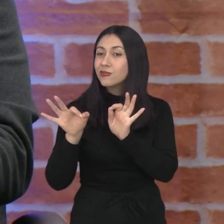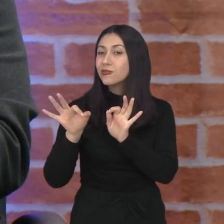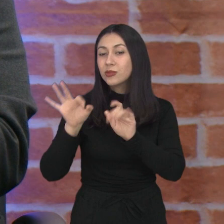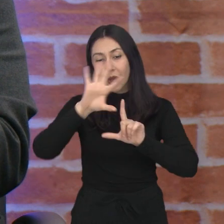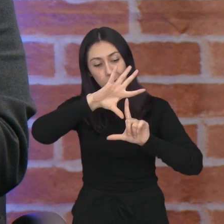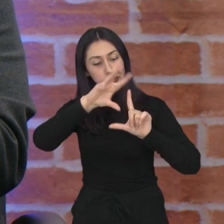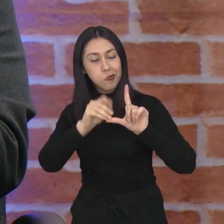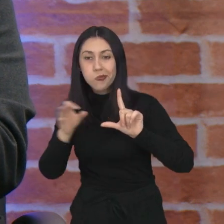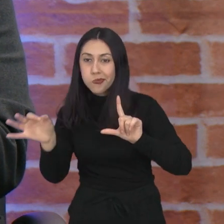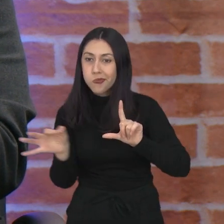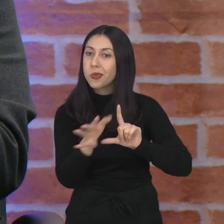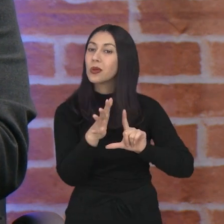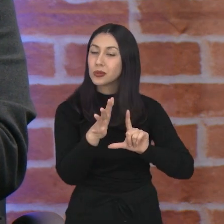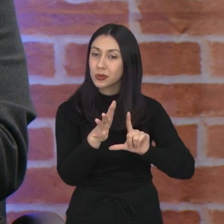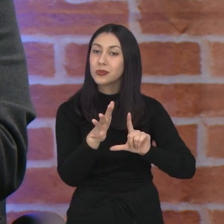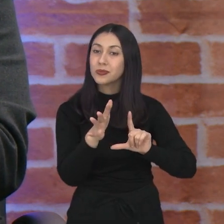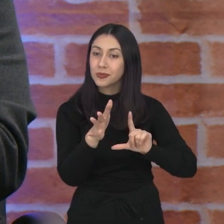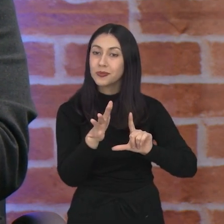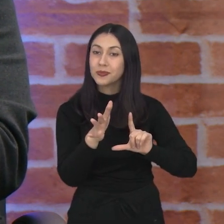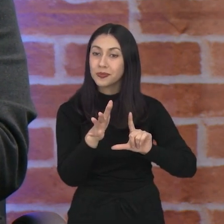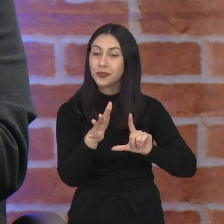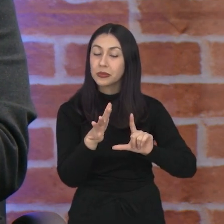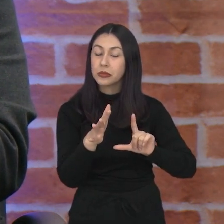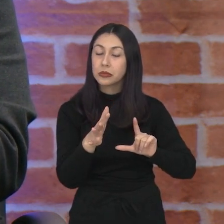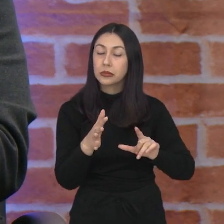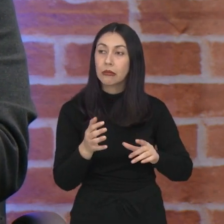até parir o seu trabalho, né?